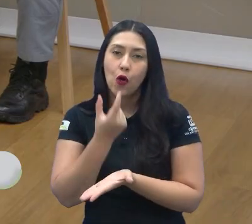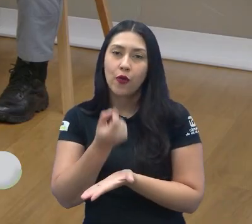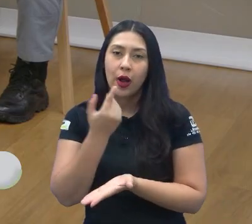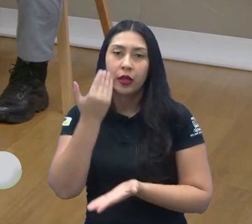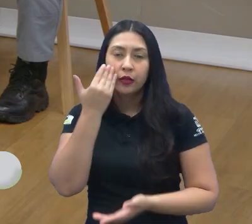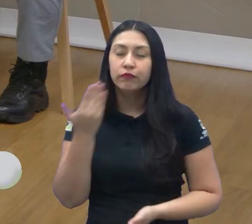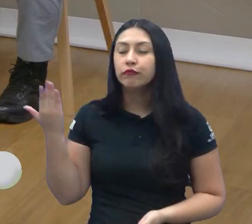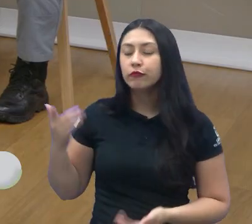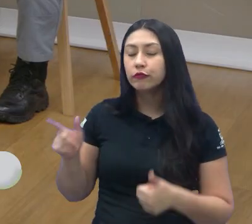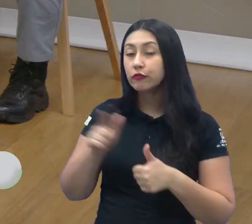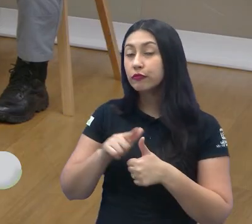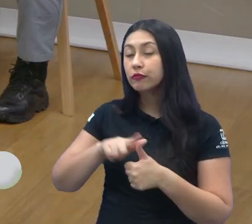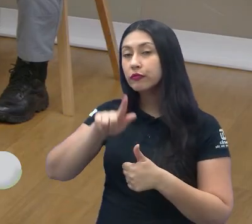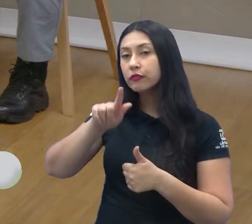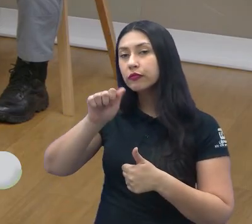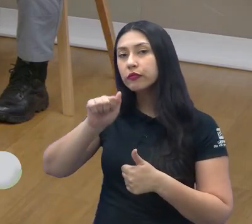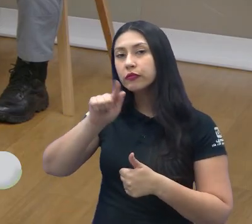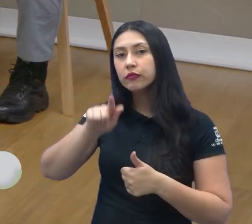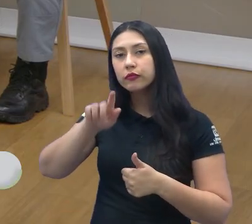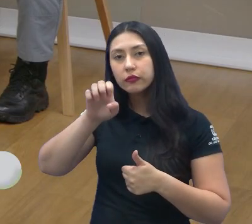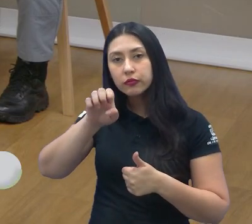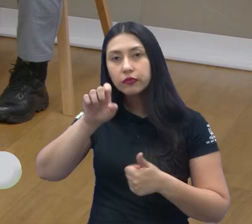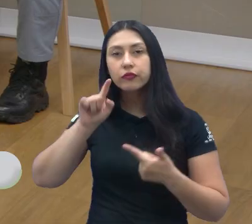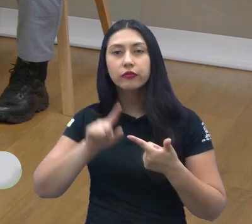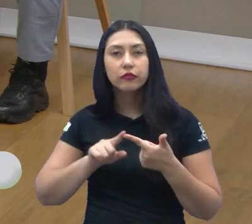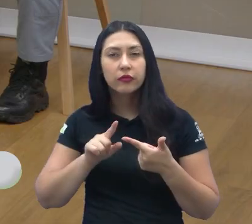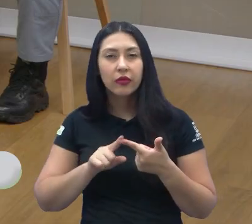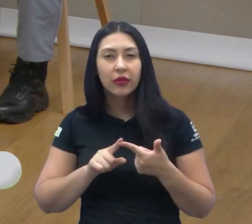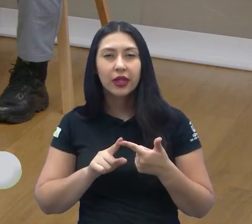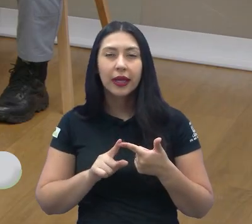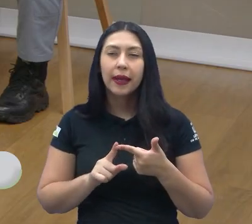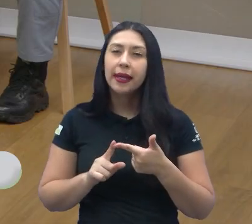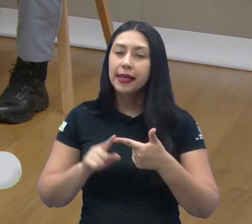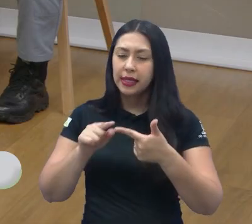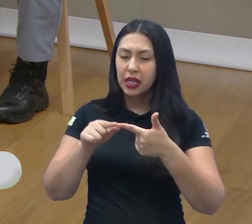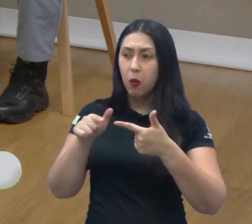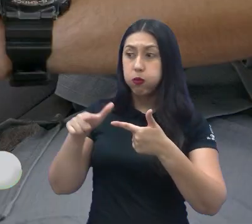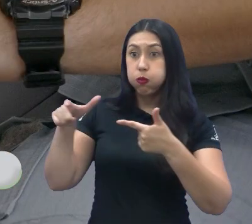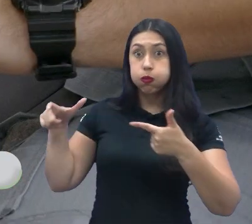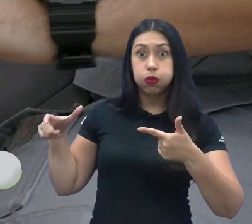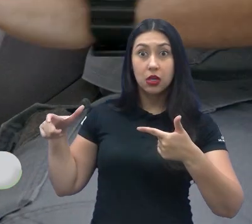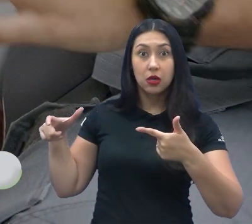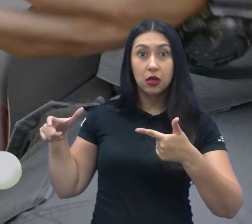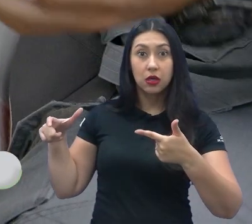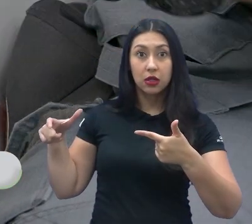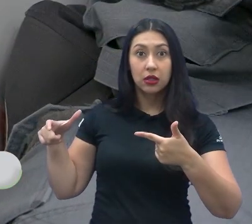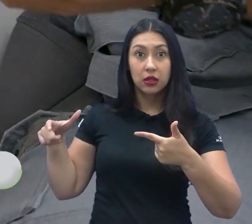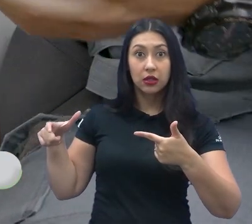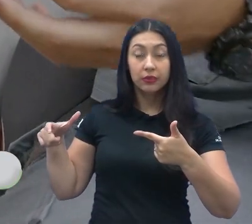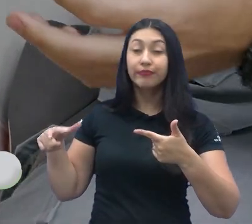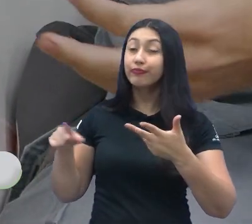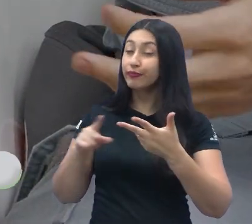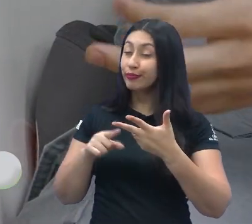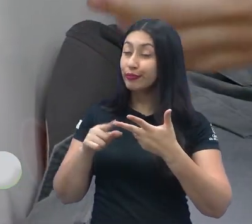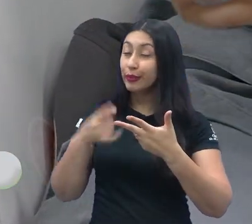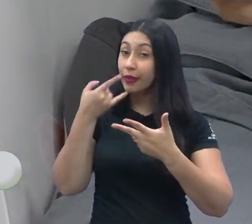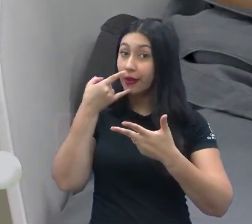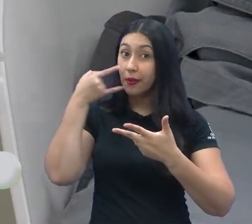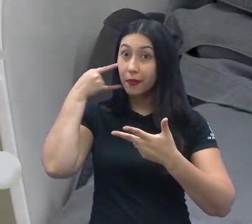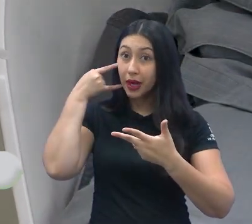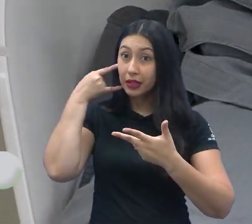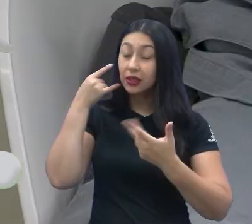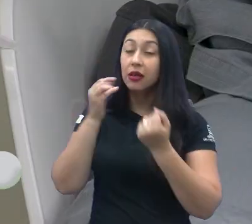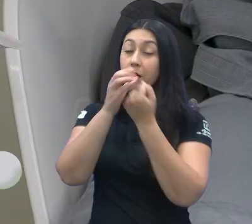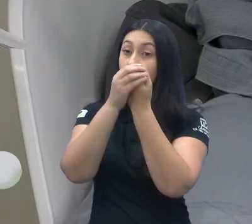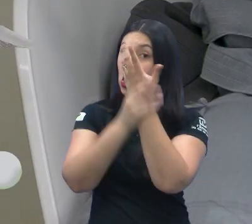limpa. Essa aqui, ela é como se fosse uma gaze um pouco maior, uma compressa. Também máscara e luva para